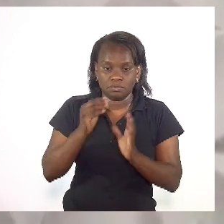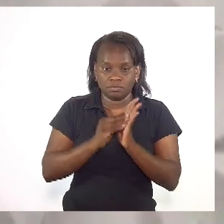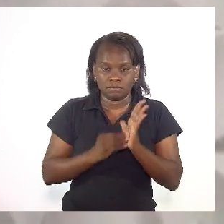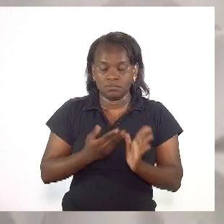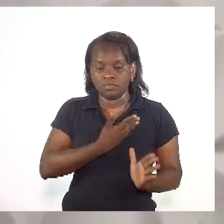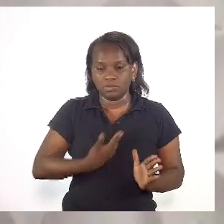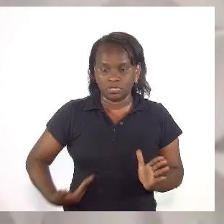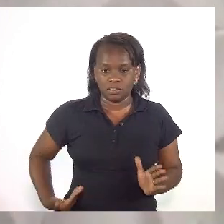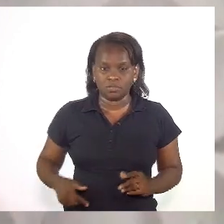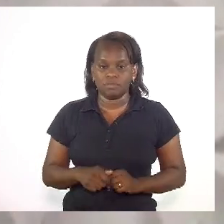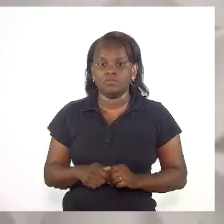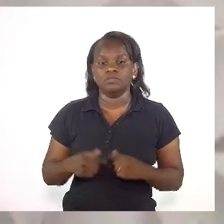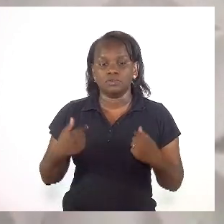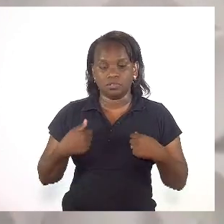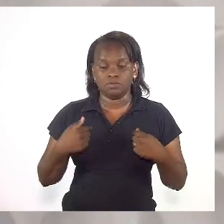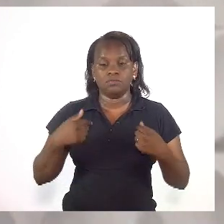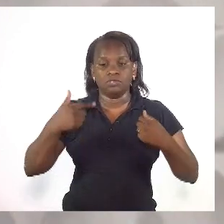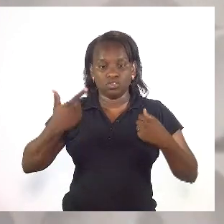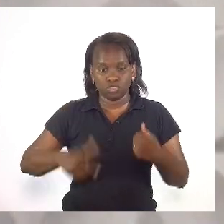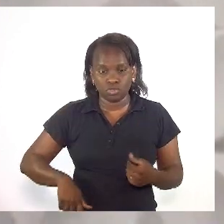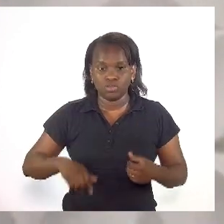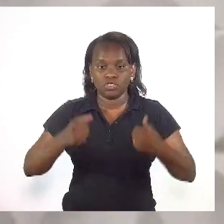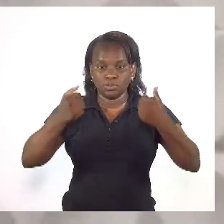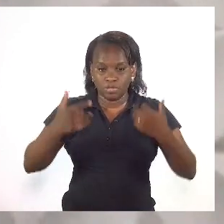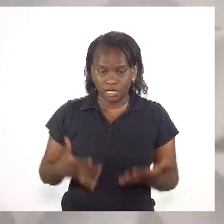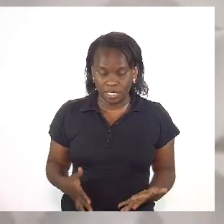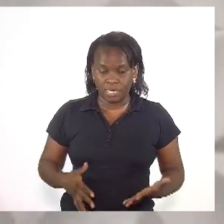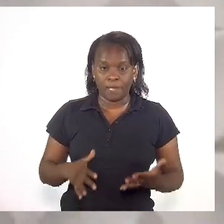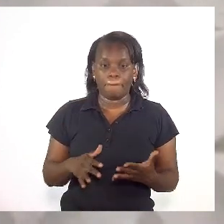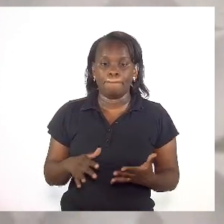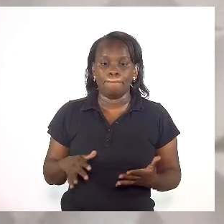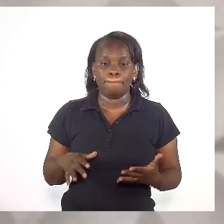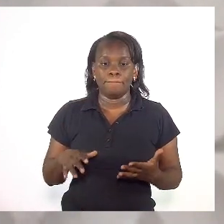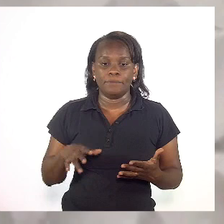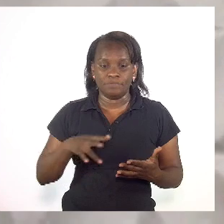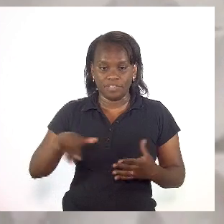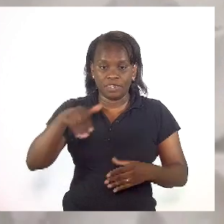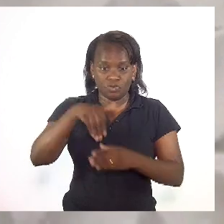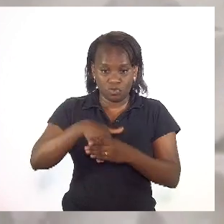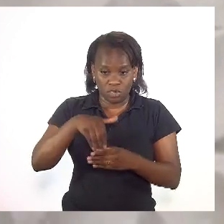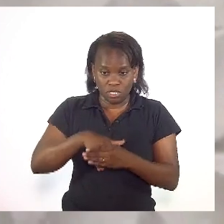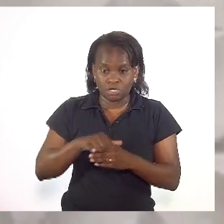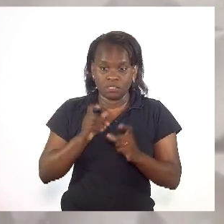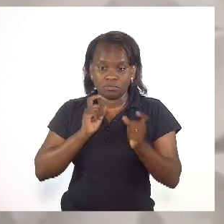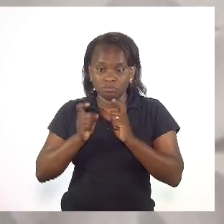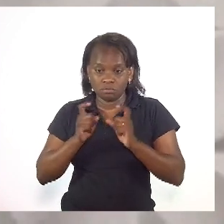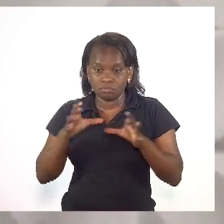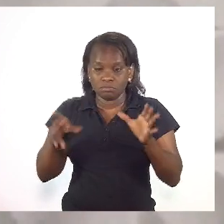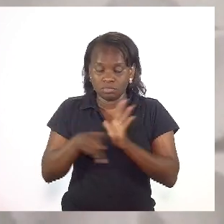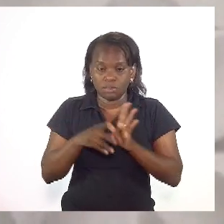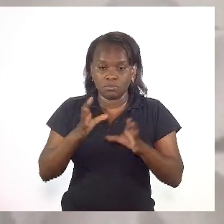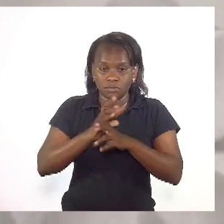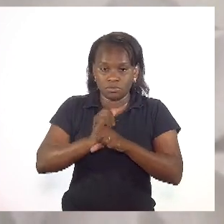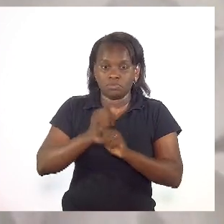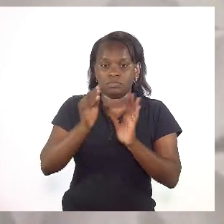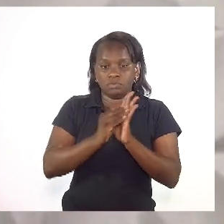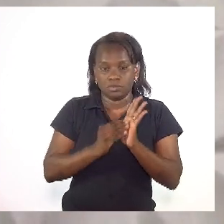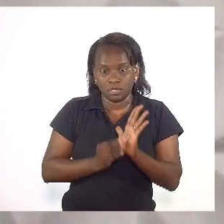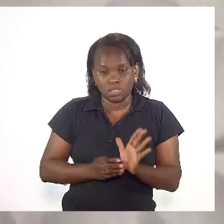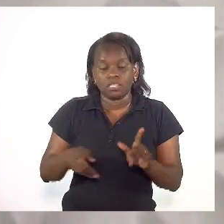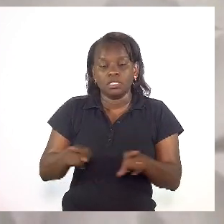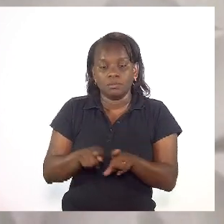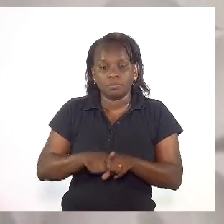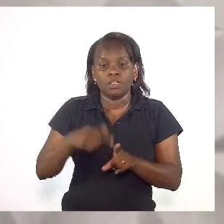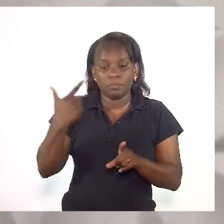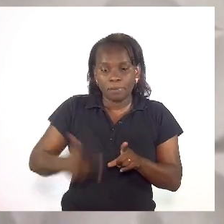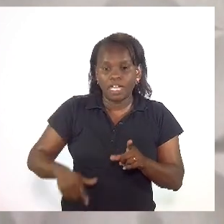Eu vou fazer, num segundo momento, quando estaremos em votação na Comissão de Orçamento, eu vou fazer